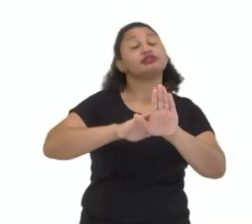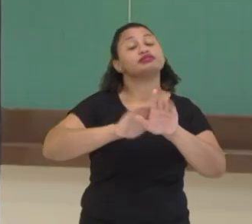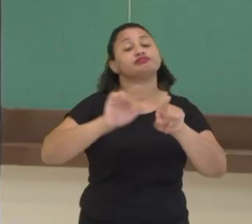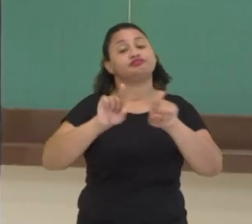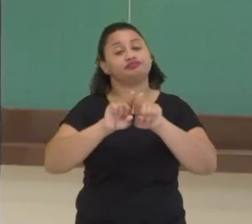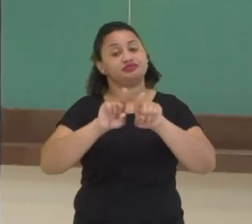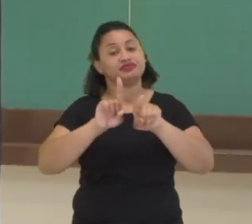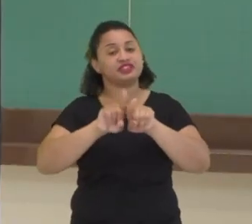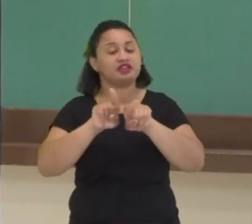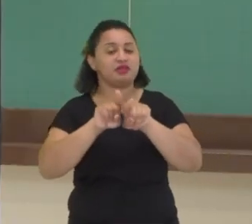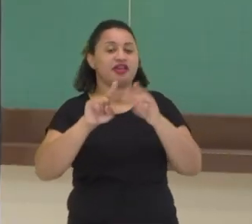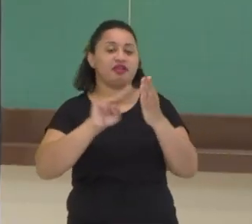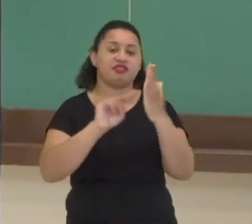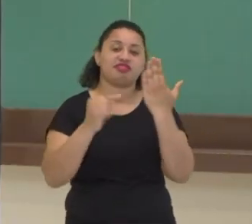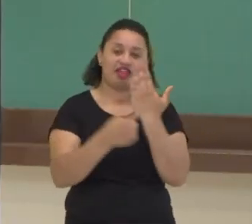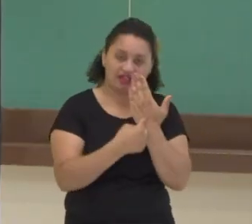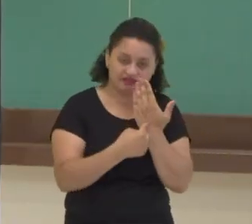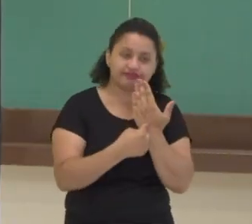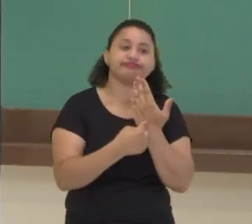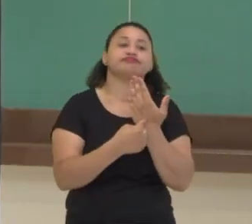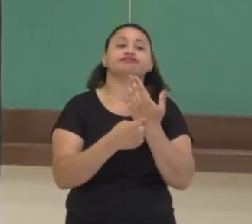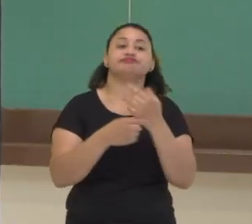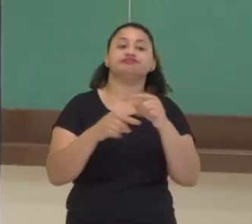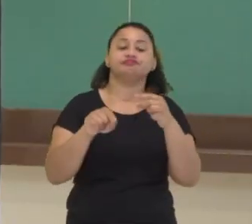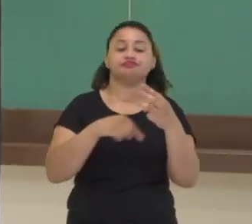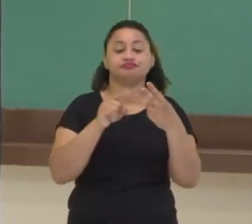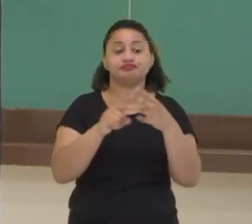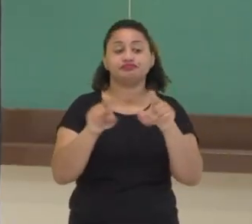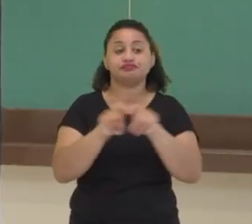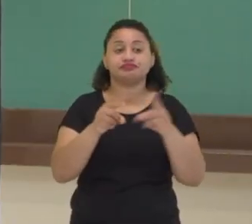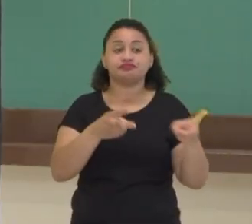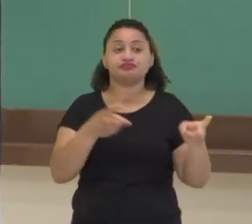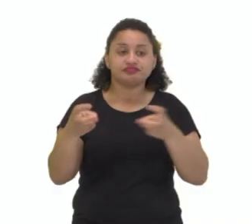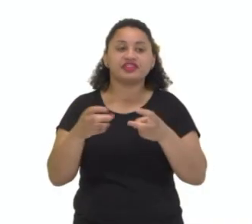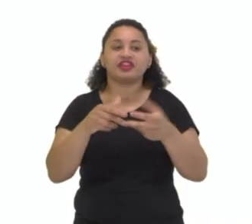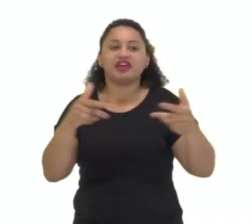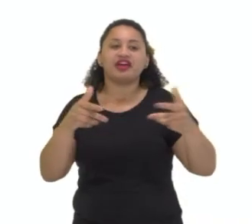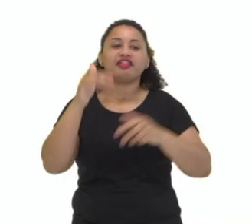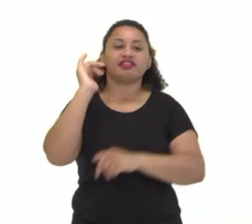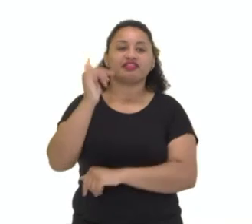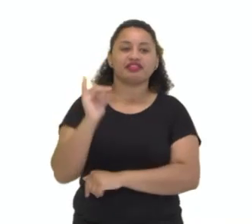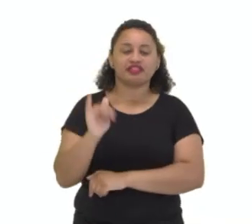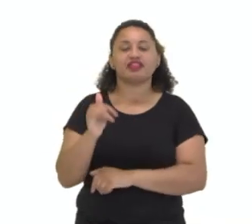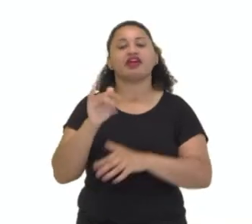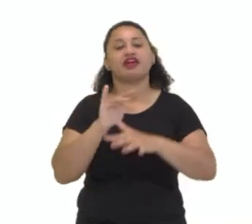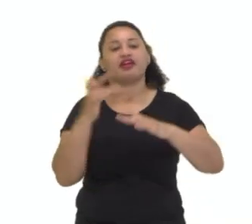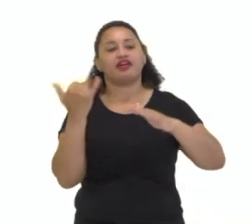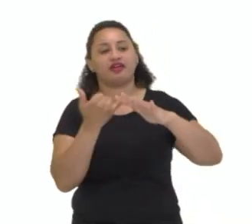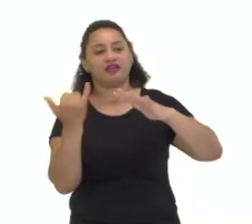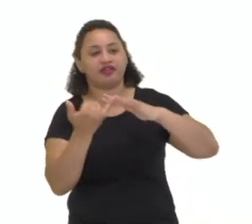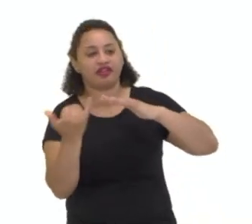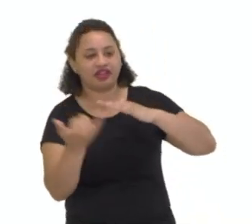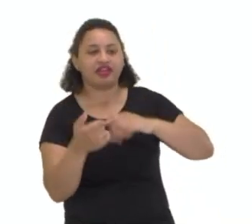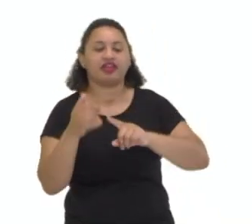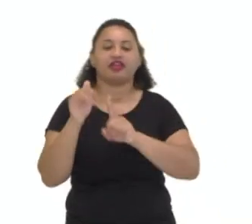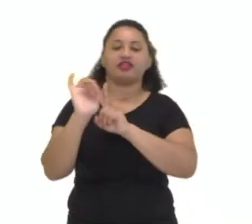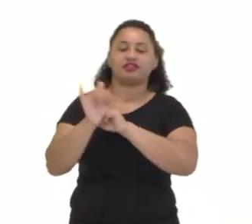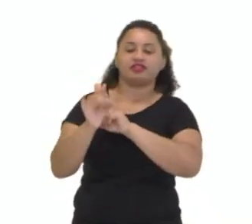linguagem, a metáfora, e identificamos elementos narrativos como o enredo, o narrador, entre